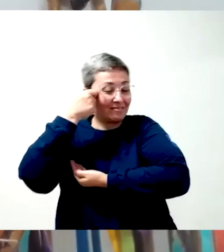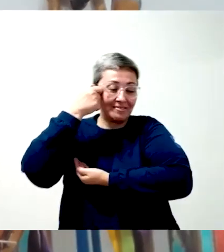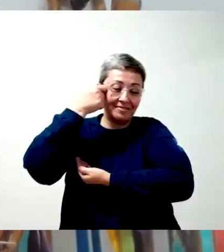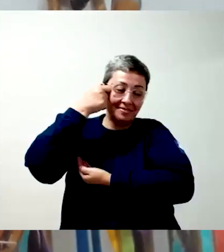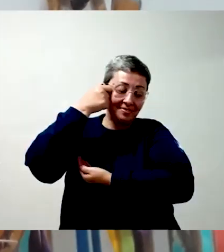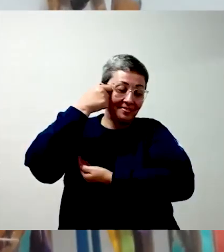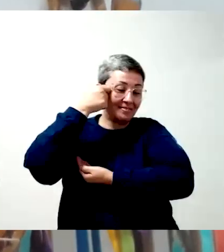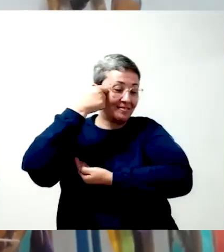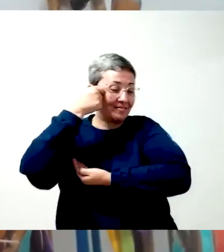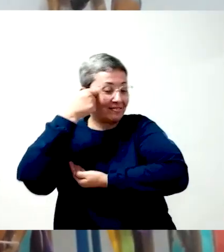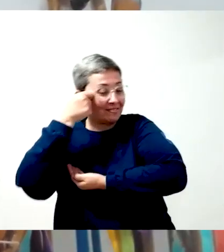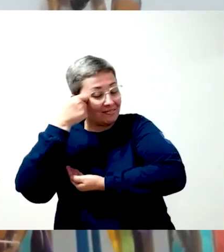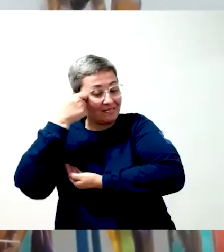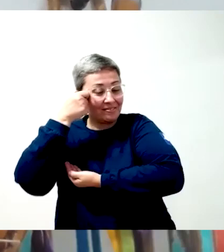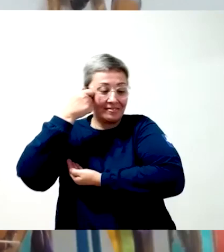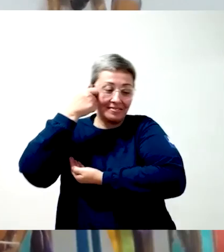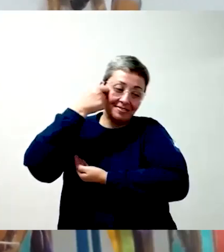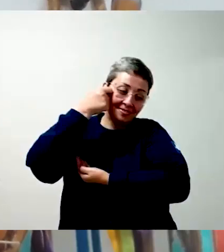negrito.